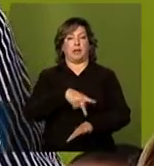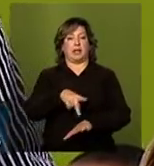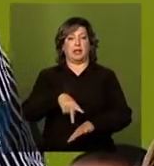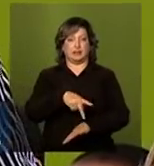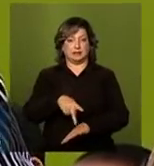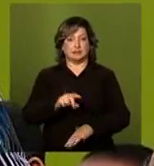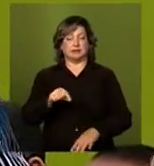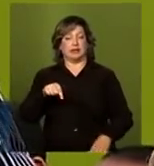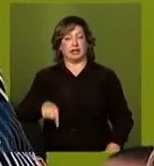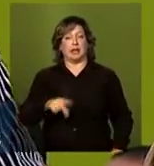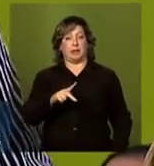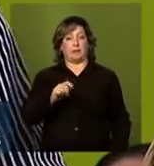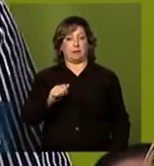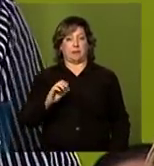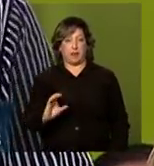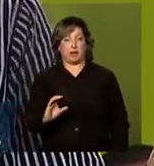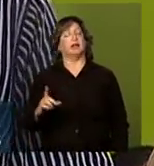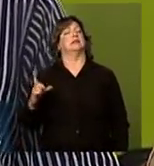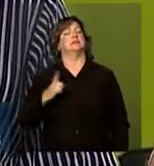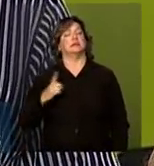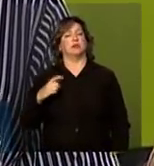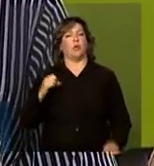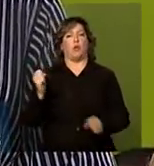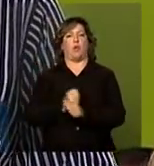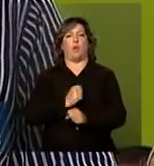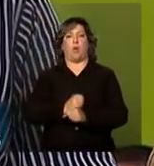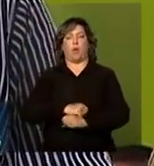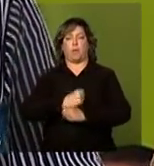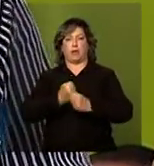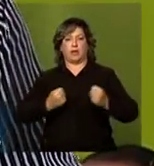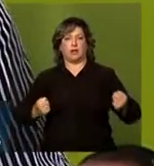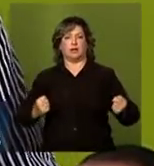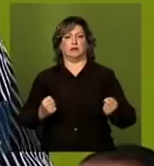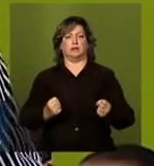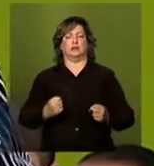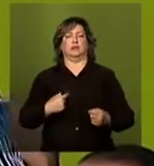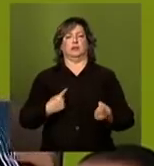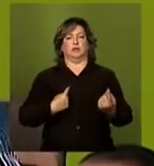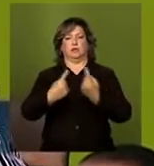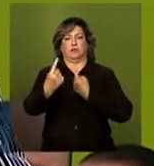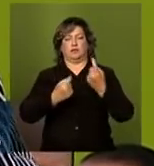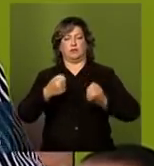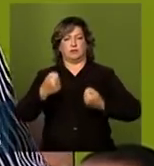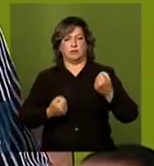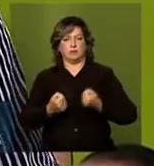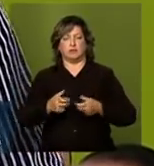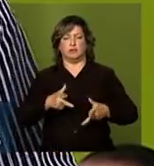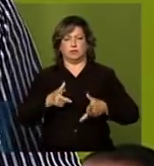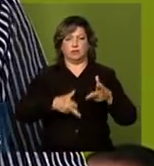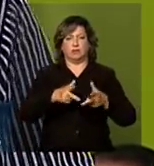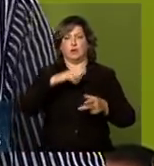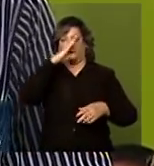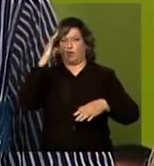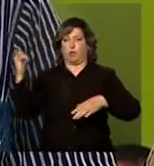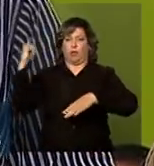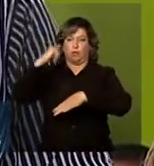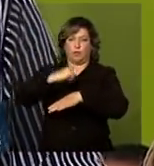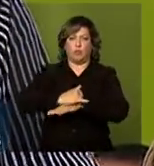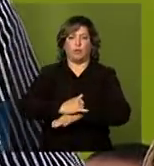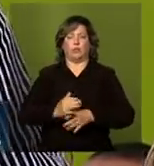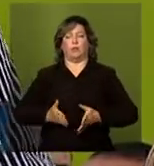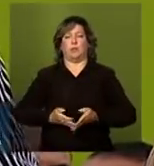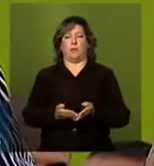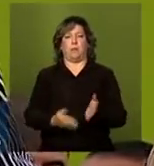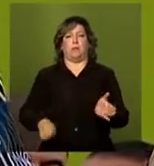no pac existem grandes obras de rodov ferrovias portos aeroportos o